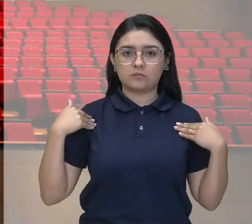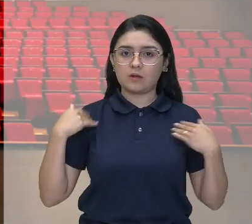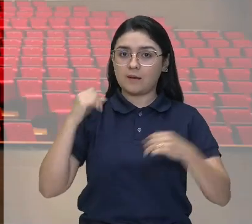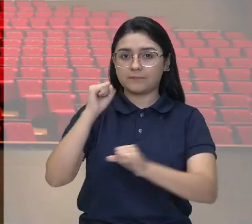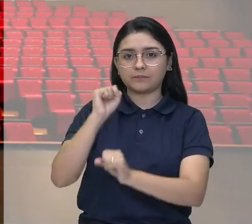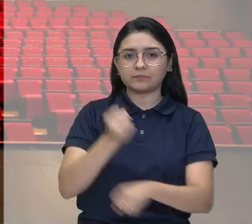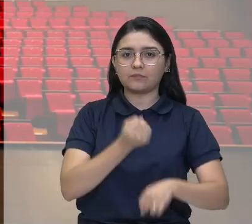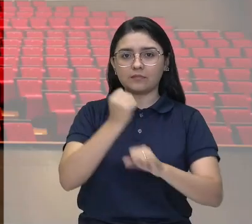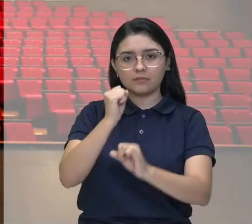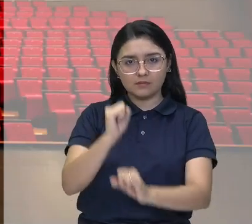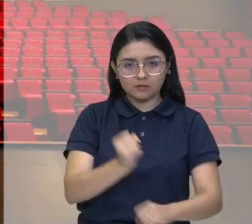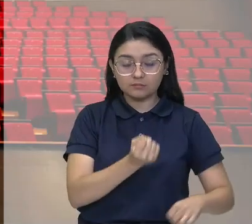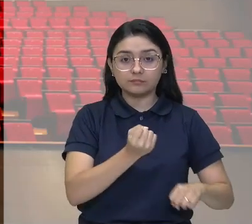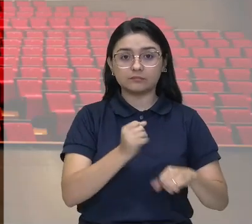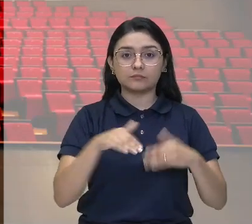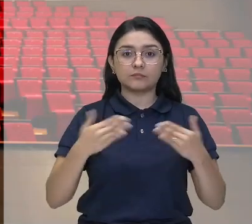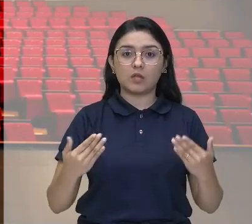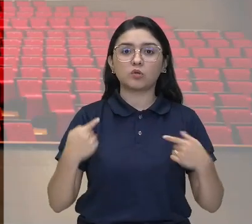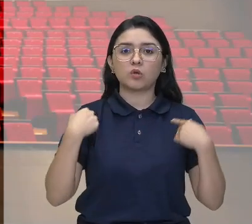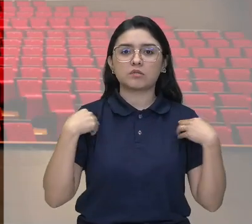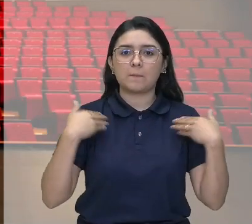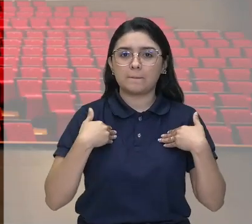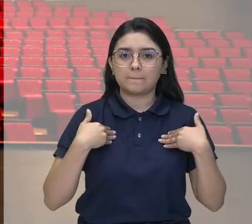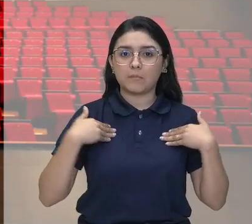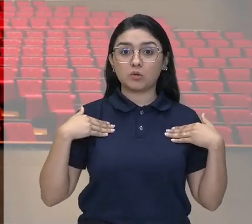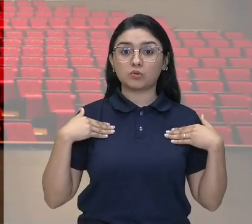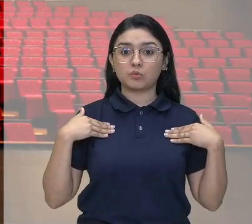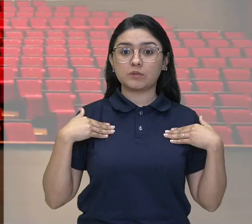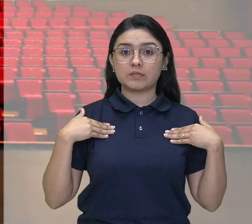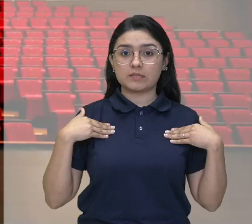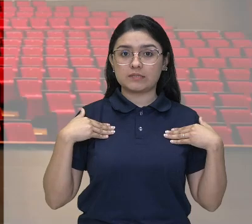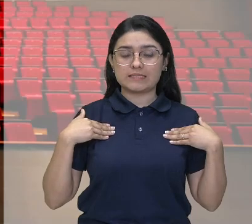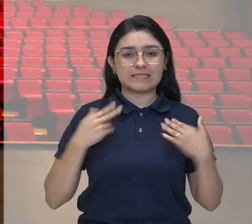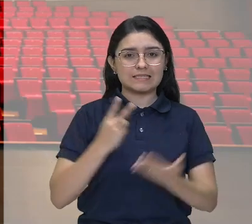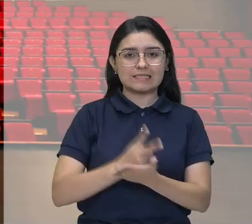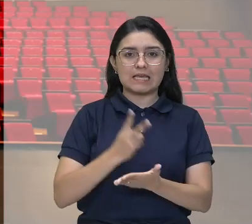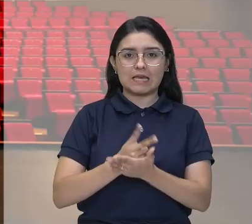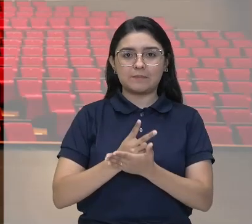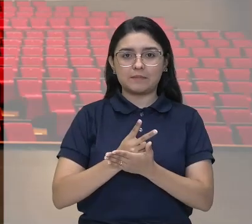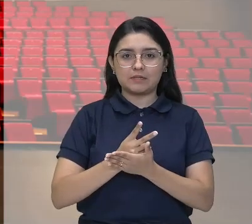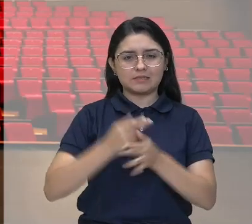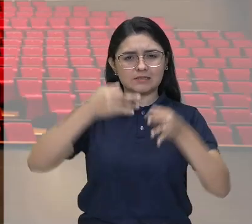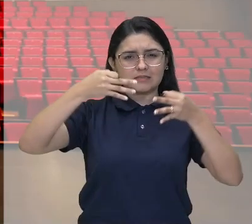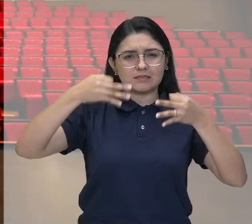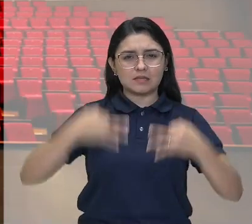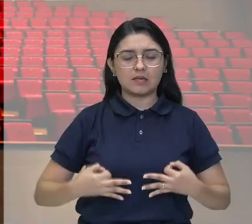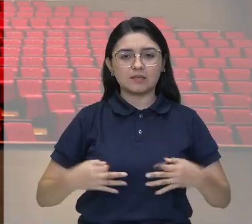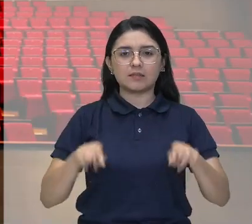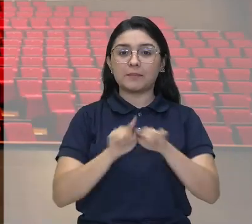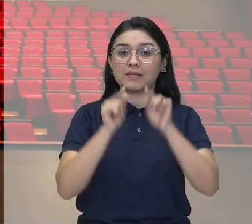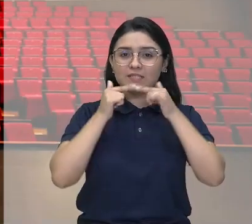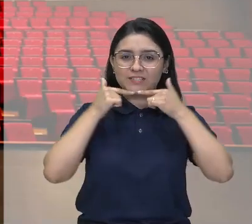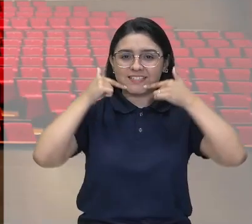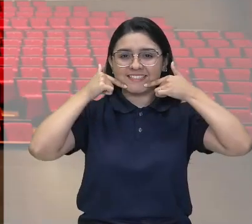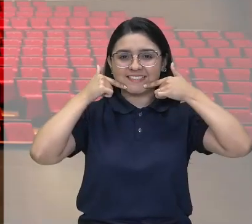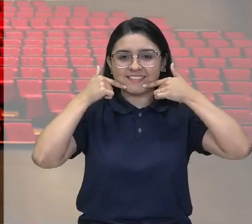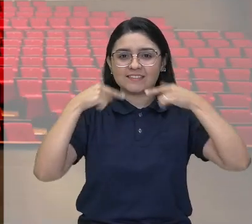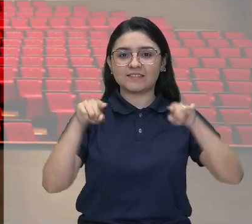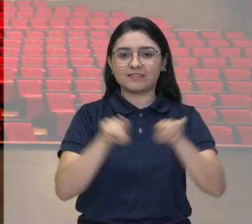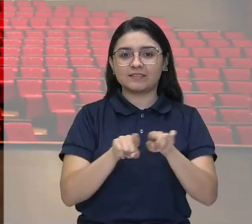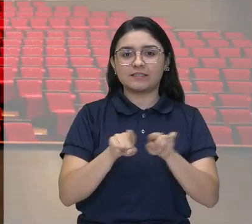E assim, a nossa postura, sempre aqui, o nosso sorriso. Ou,